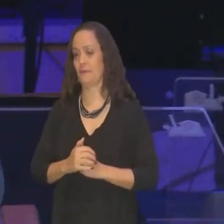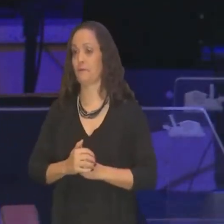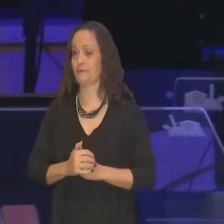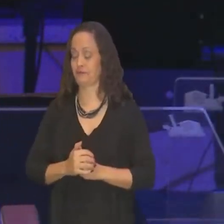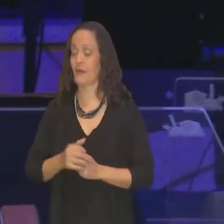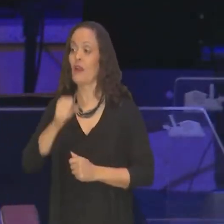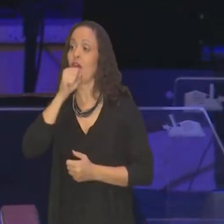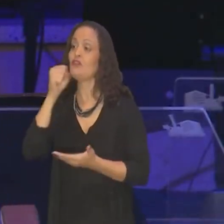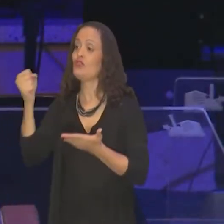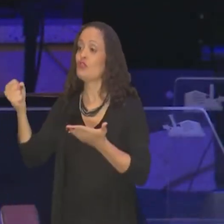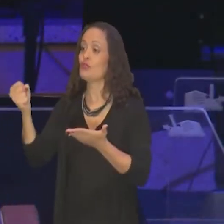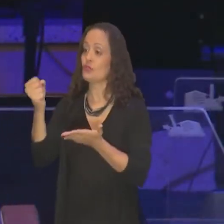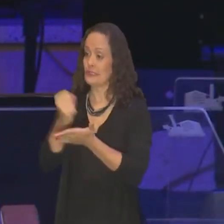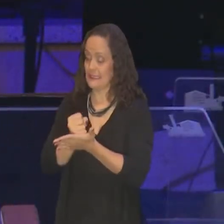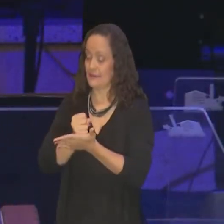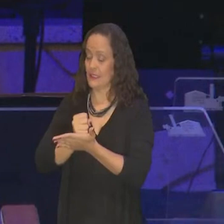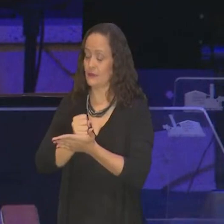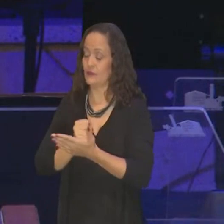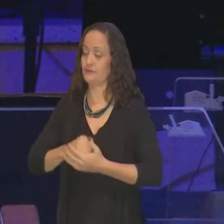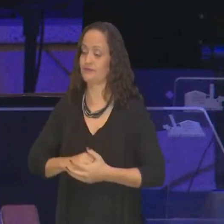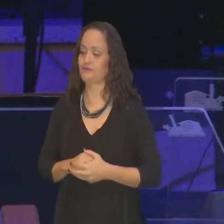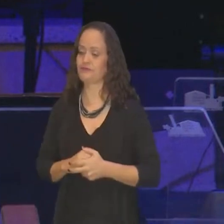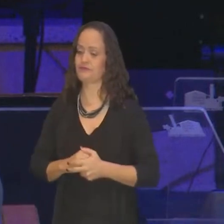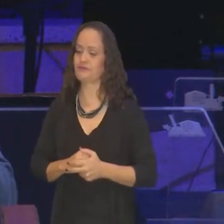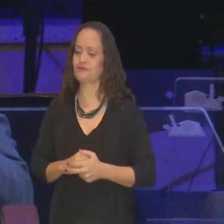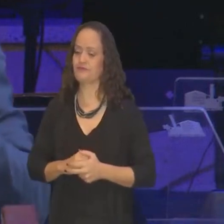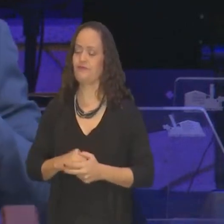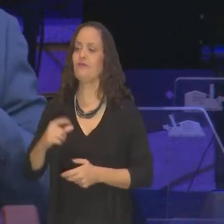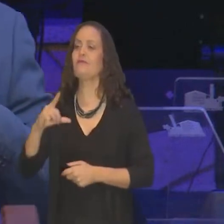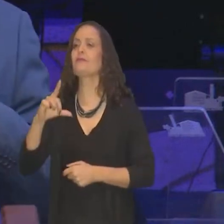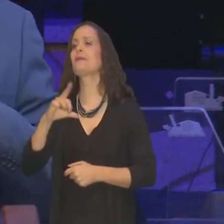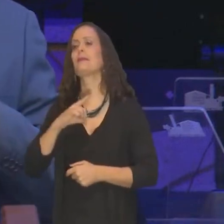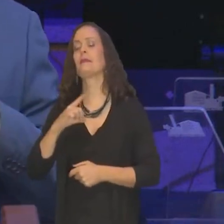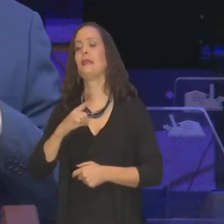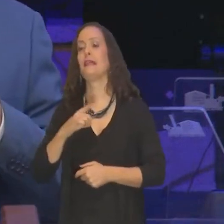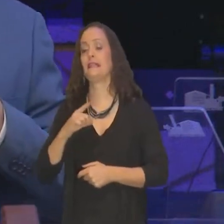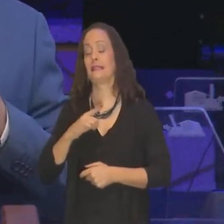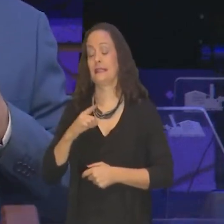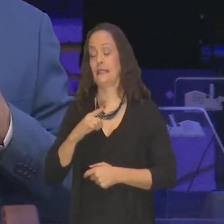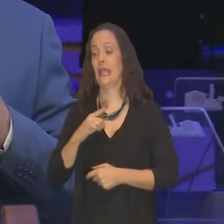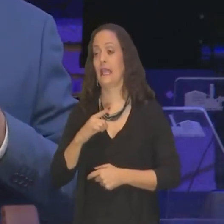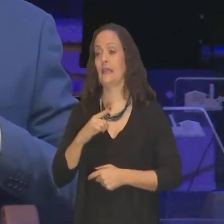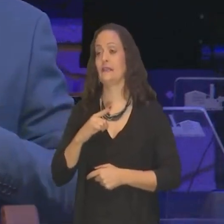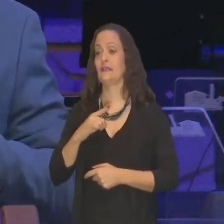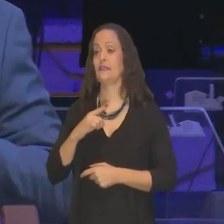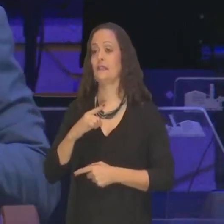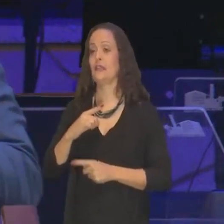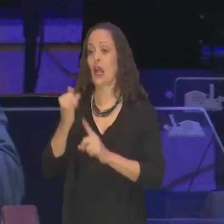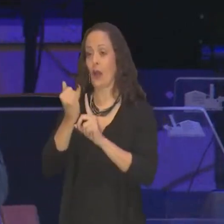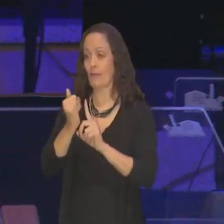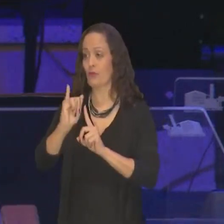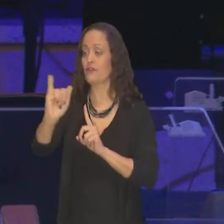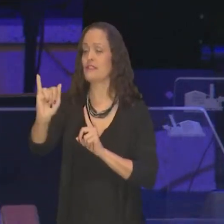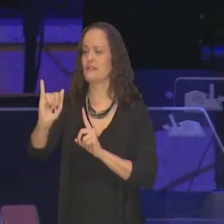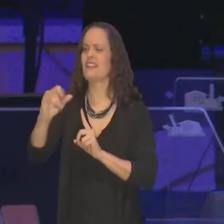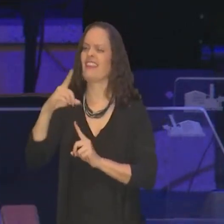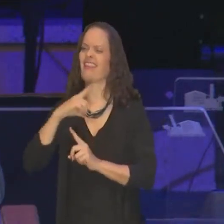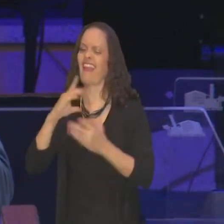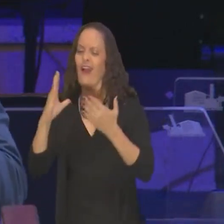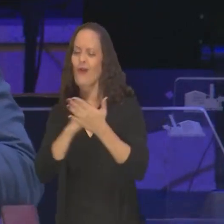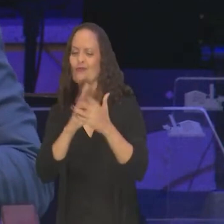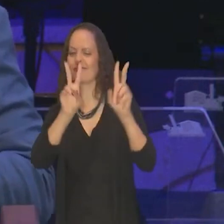Testamento, nós temos inclusive esta profecia, como nós estudamos alguns termos e